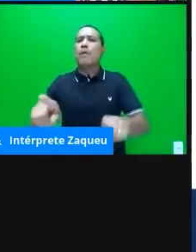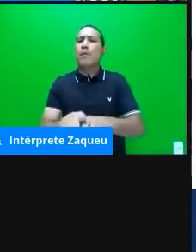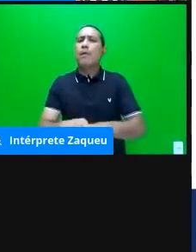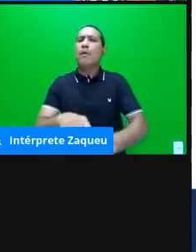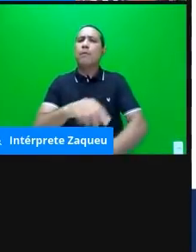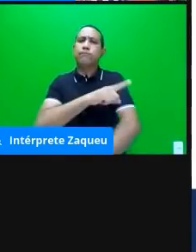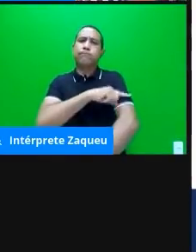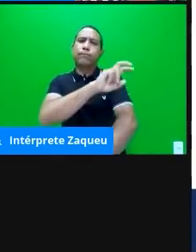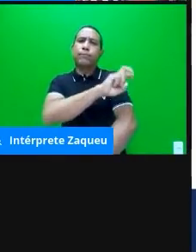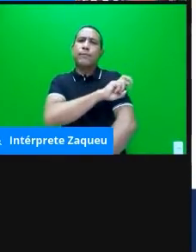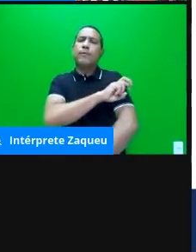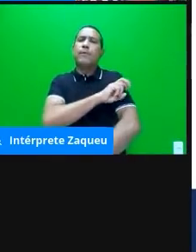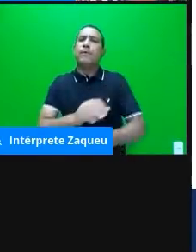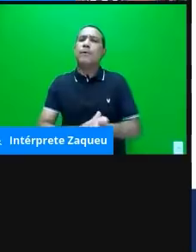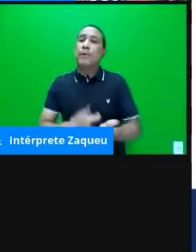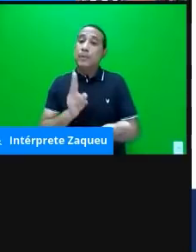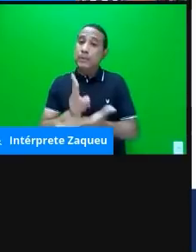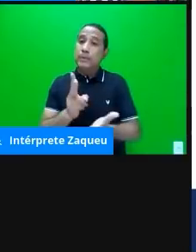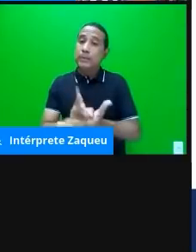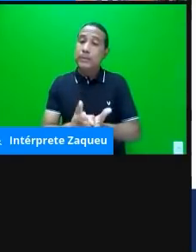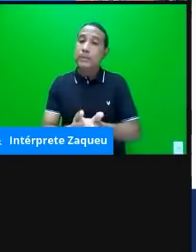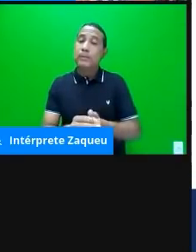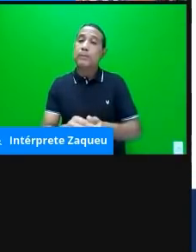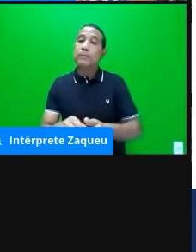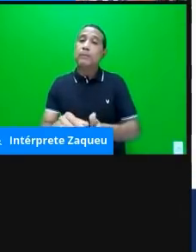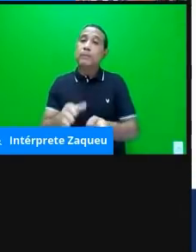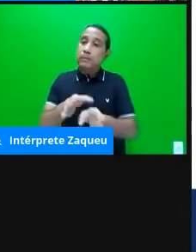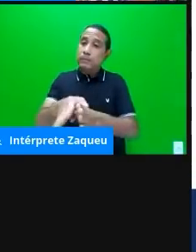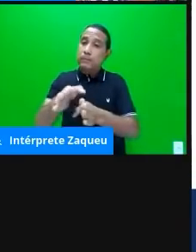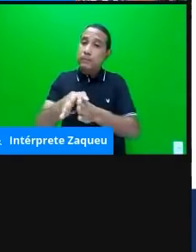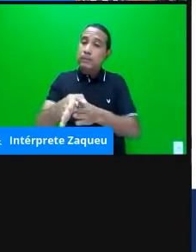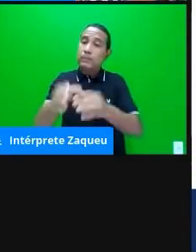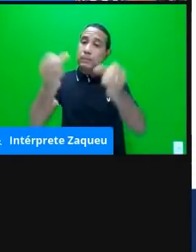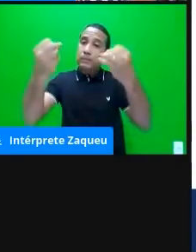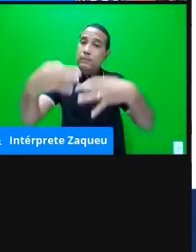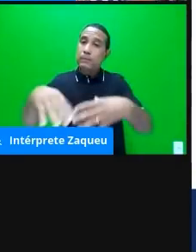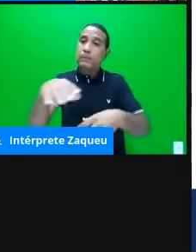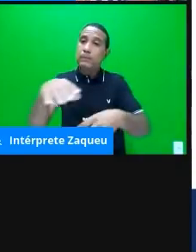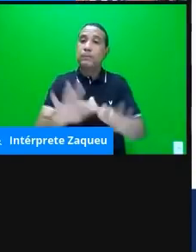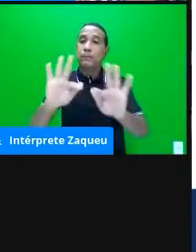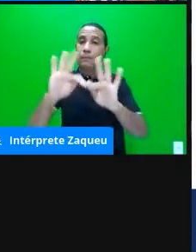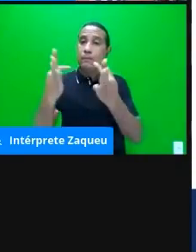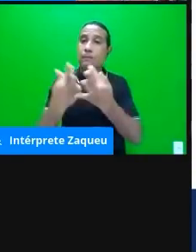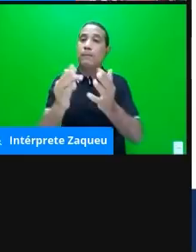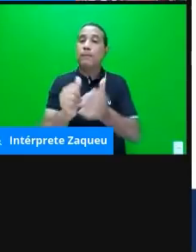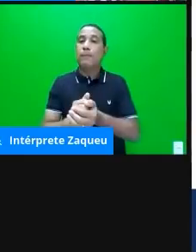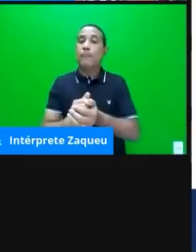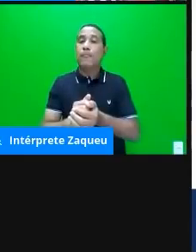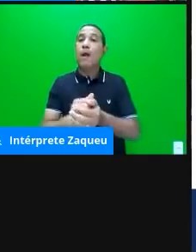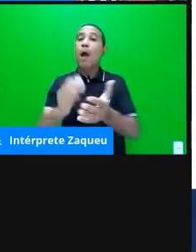pais. Os cadernos de atividades devem ser disponibilizados para os alunos